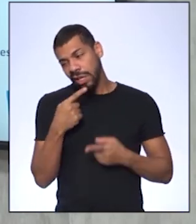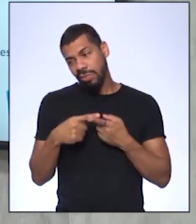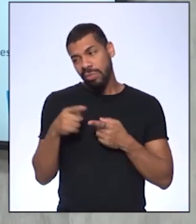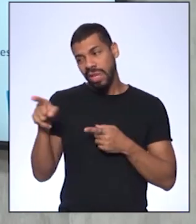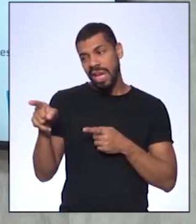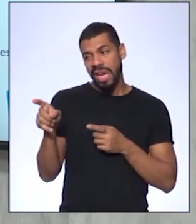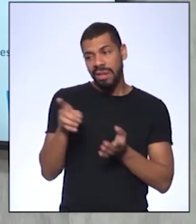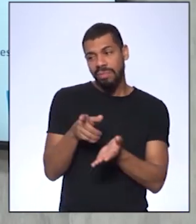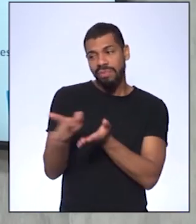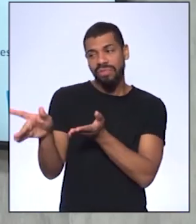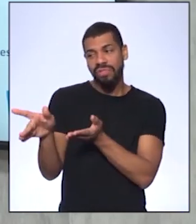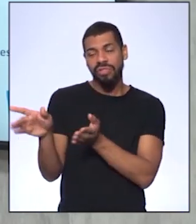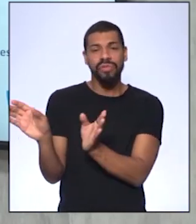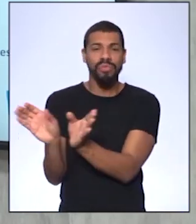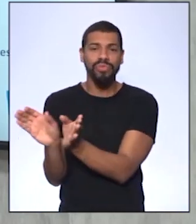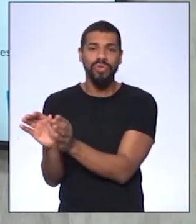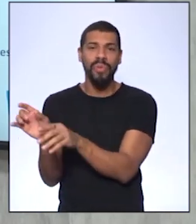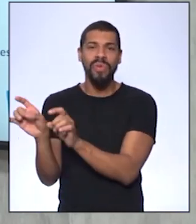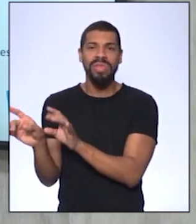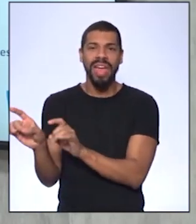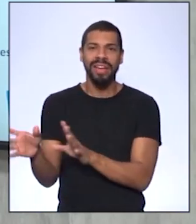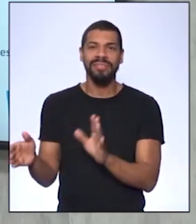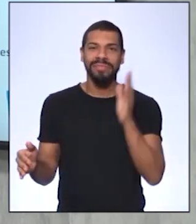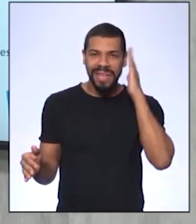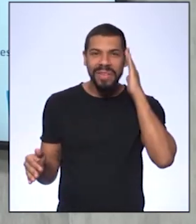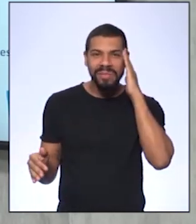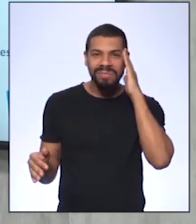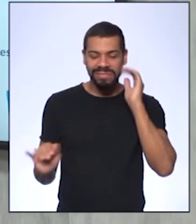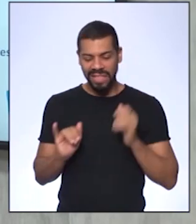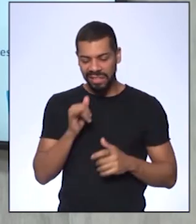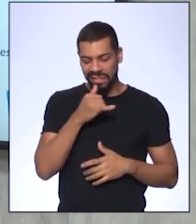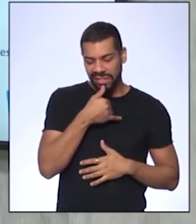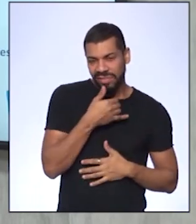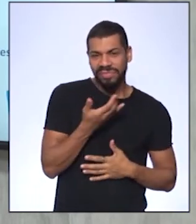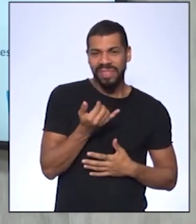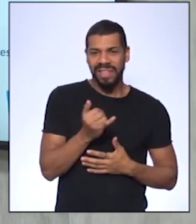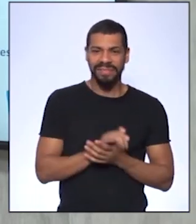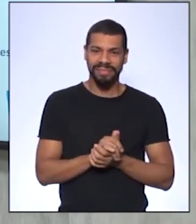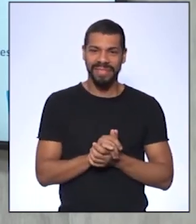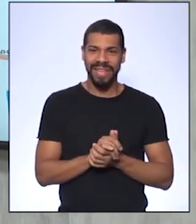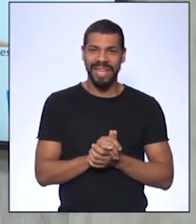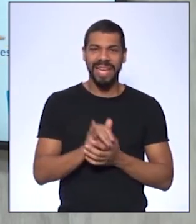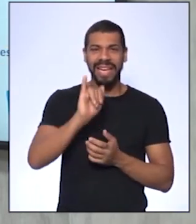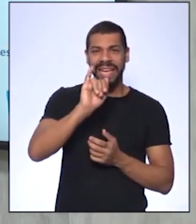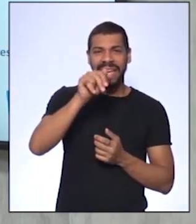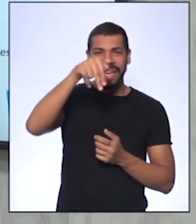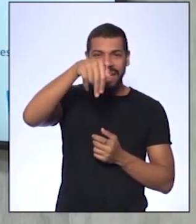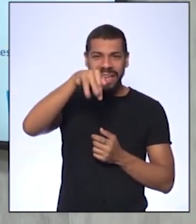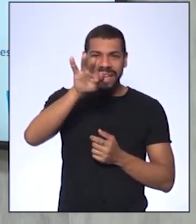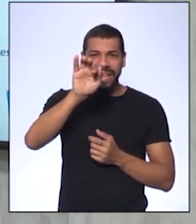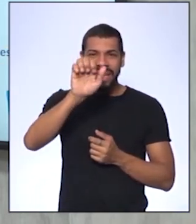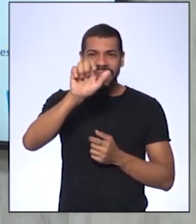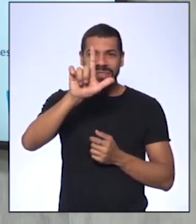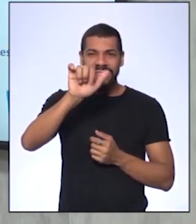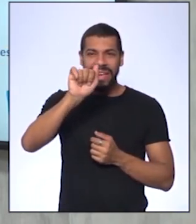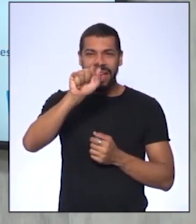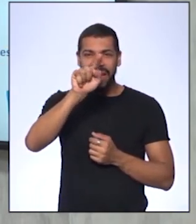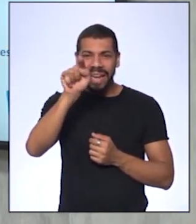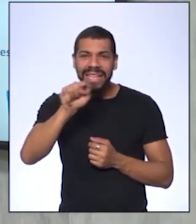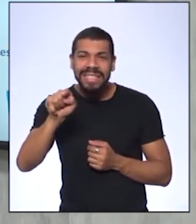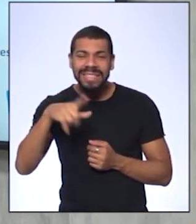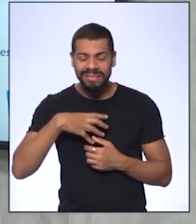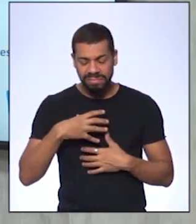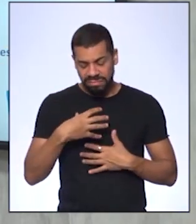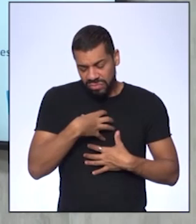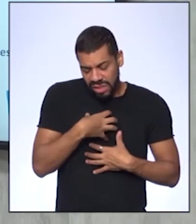do time. Veja, a palavra infelizmente é essa palavra que a gente diz que tem esse efeito modalizador. O